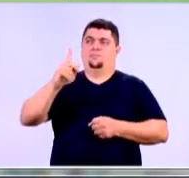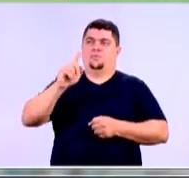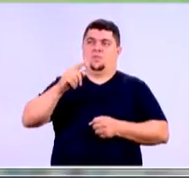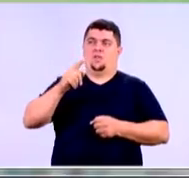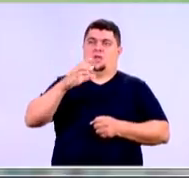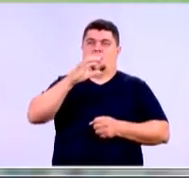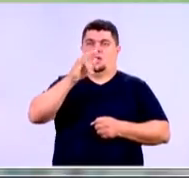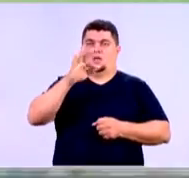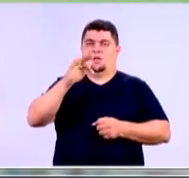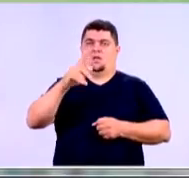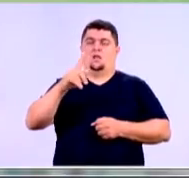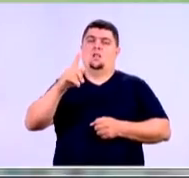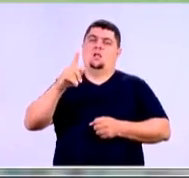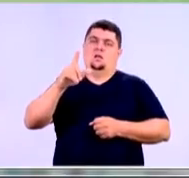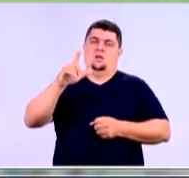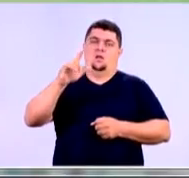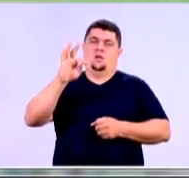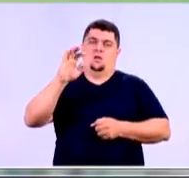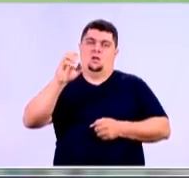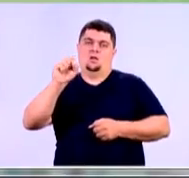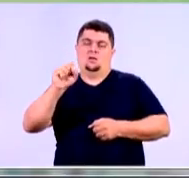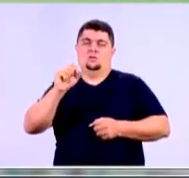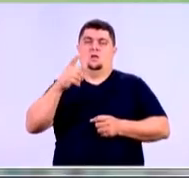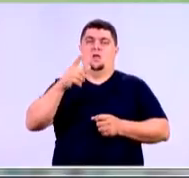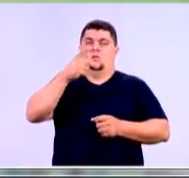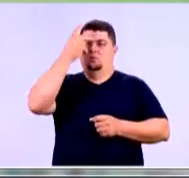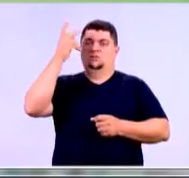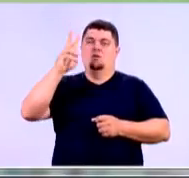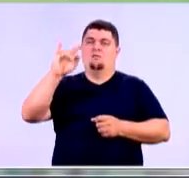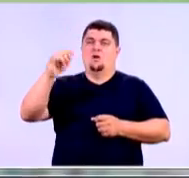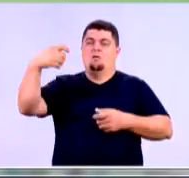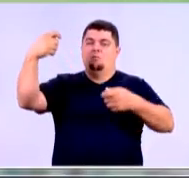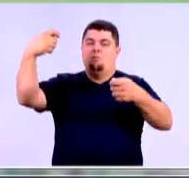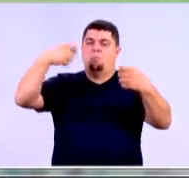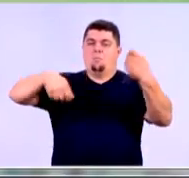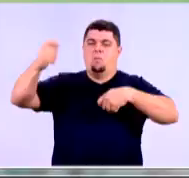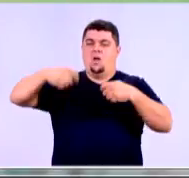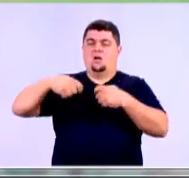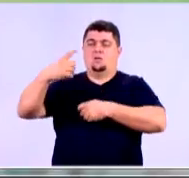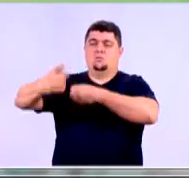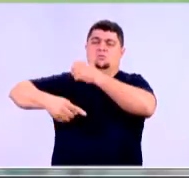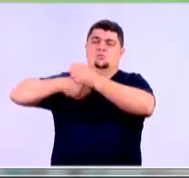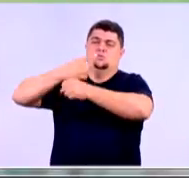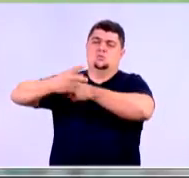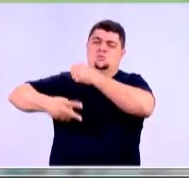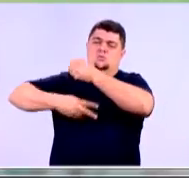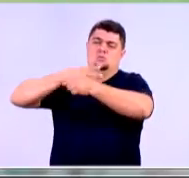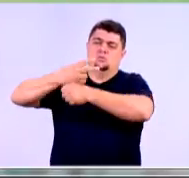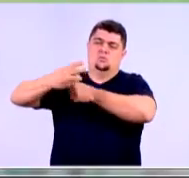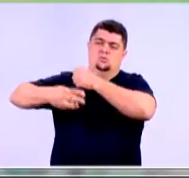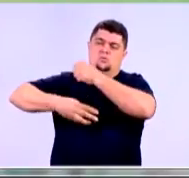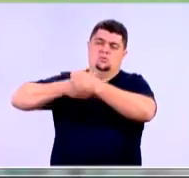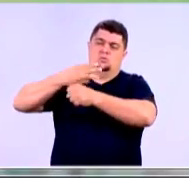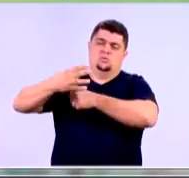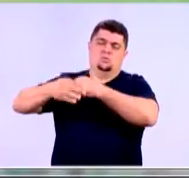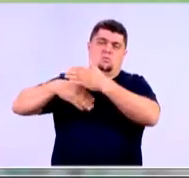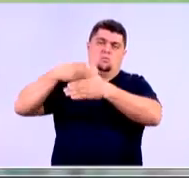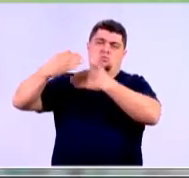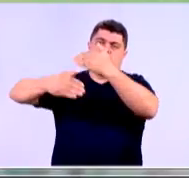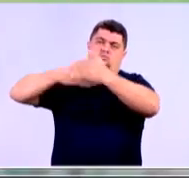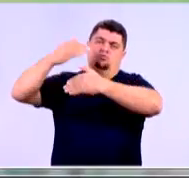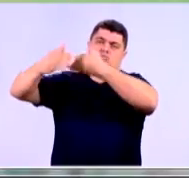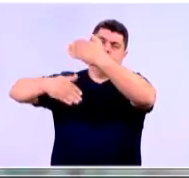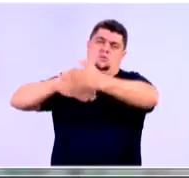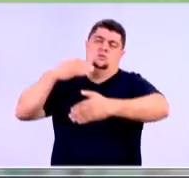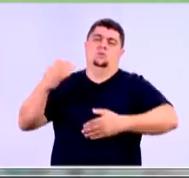pelos clientes. O que é isso? Direitos a receber, coisas que eu vendi para o meu cliente que eu só vou receber daqui a mais de um ano, próximo exercício financeiro. Aqueles financiados que ficaram